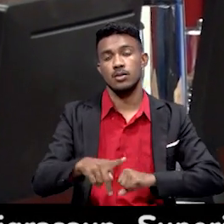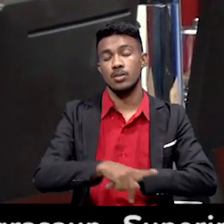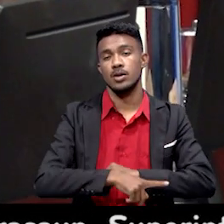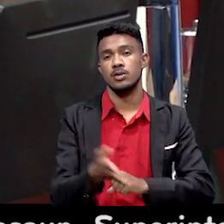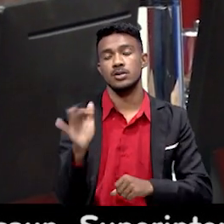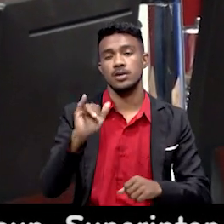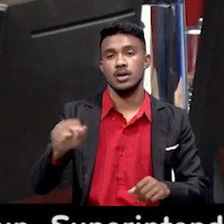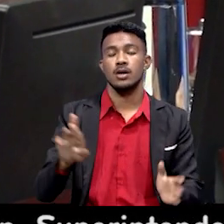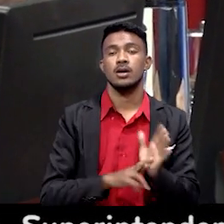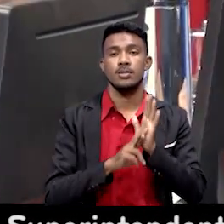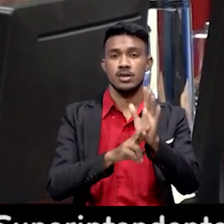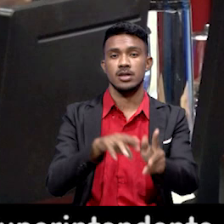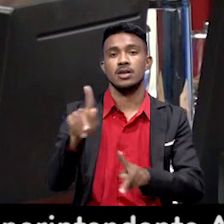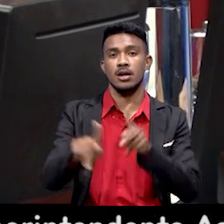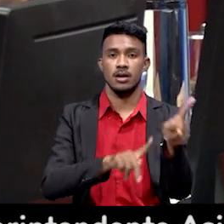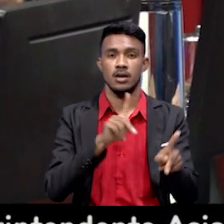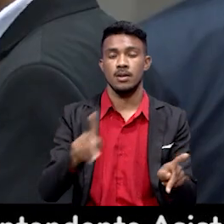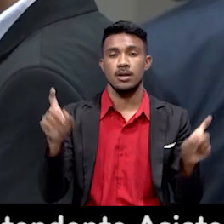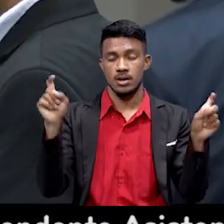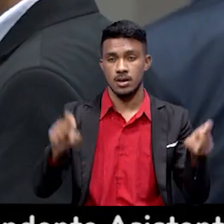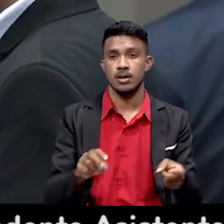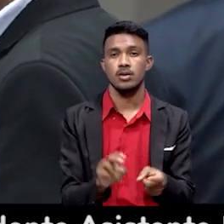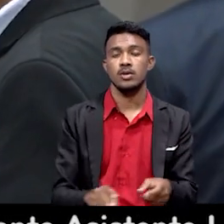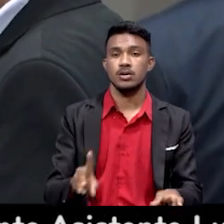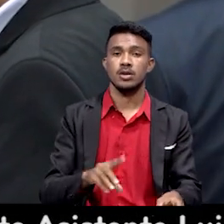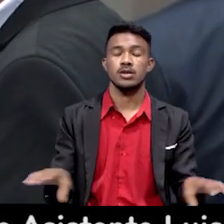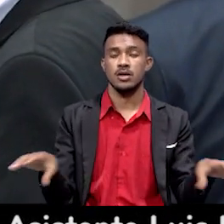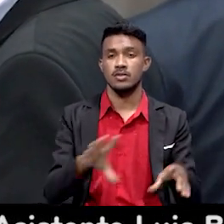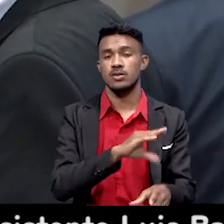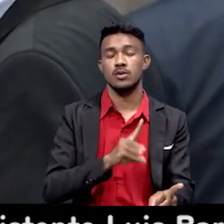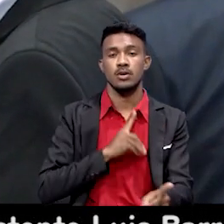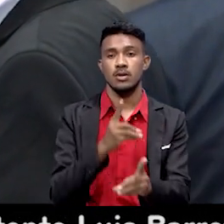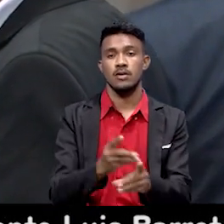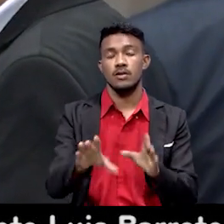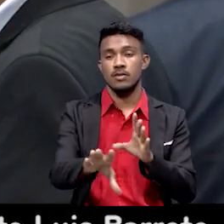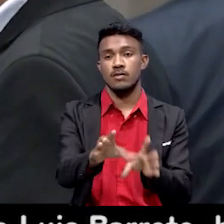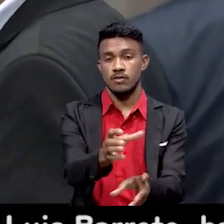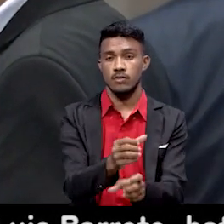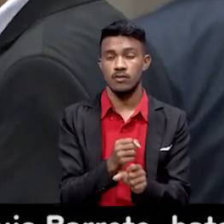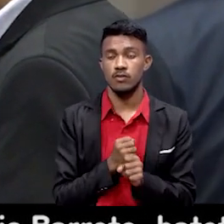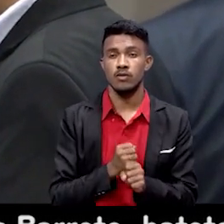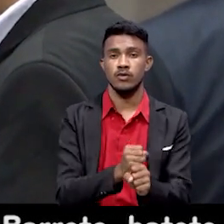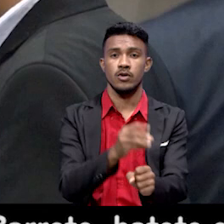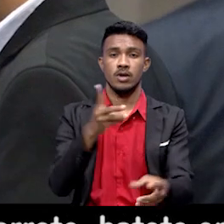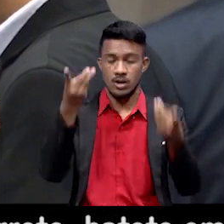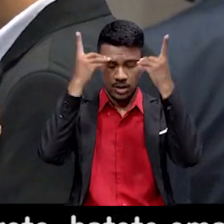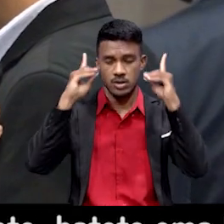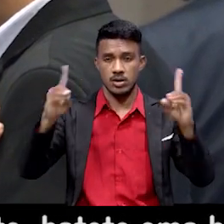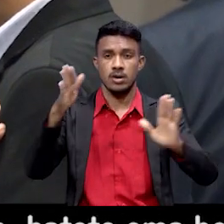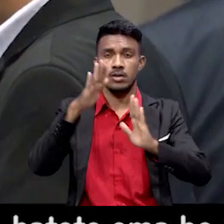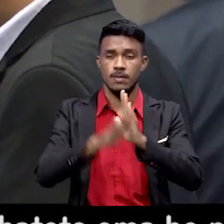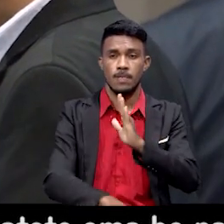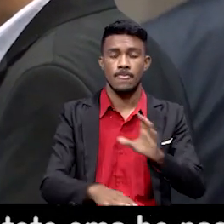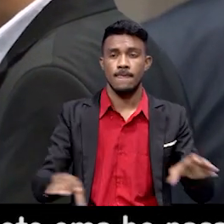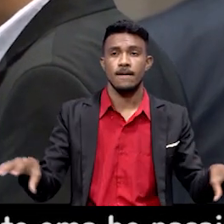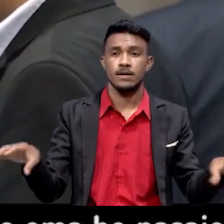nebe representa povo, tem que usa governo direito, horifote decisão, encerrará compensação vitalícia, carra menos de